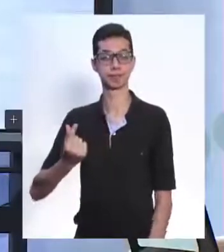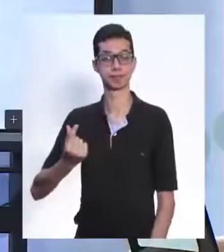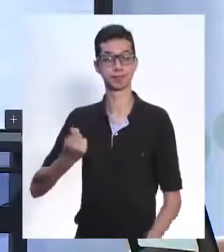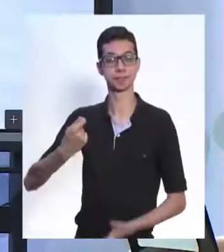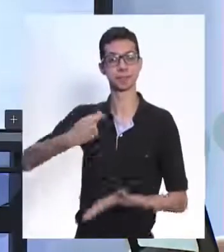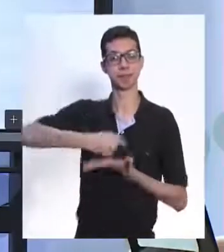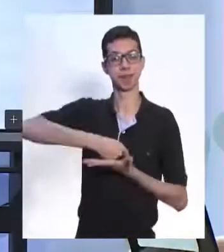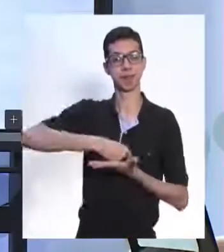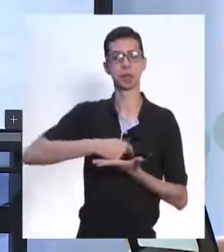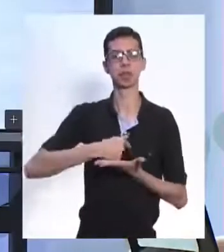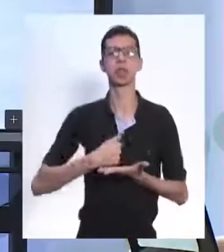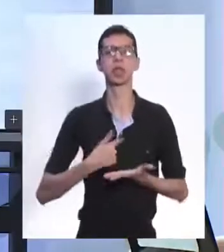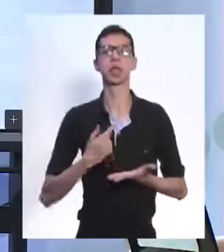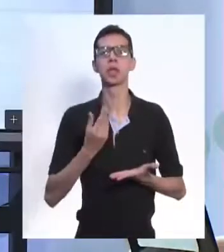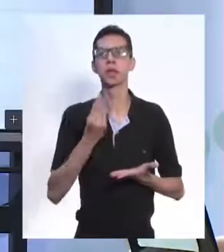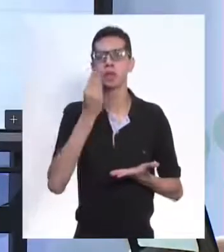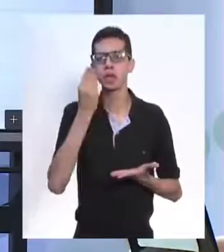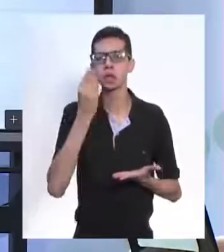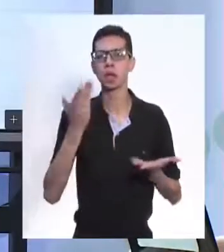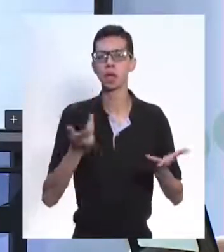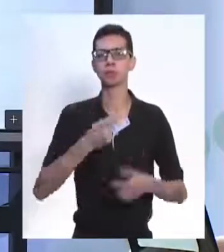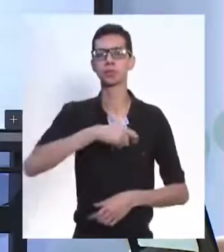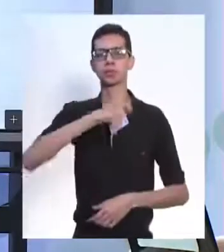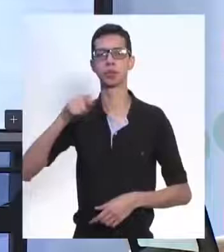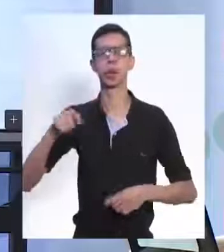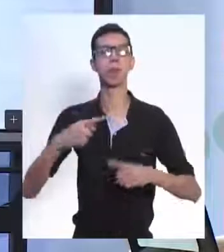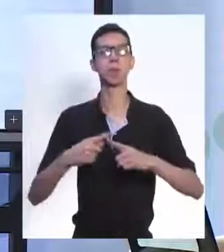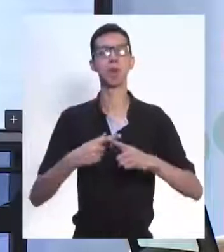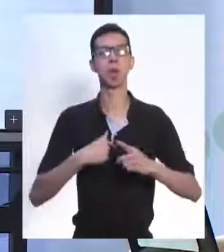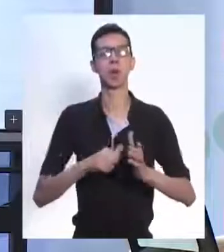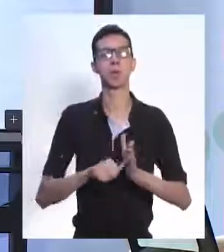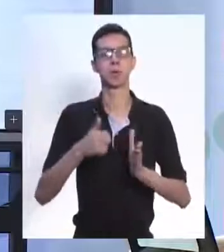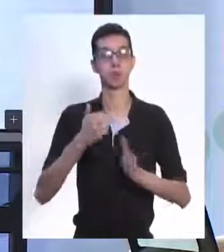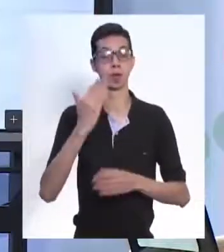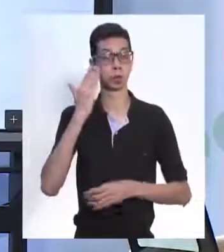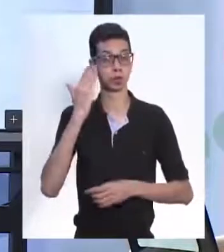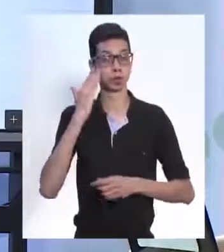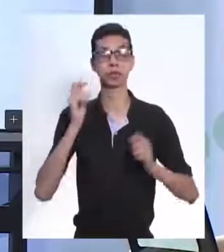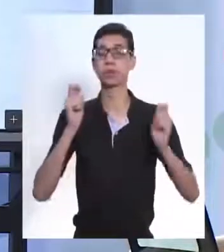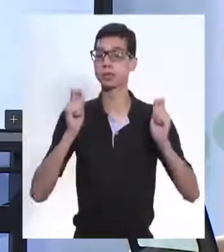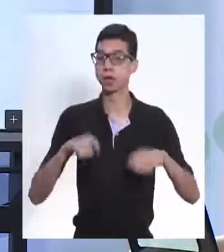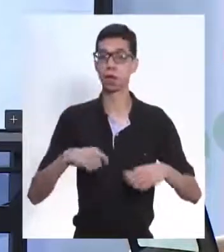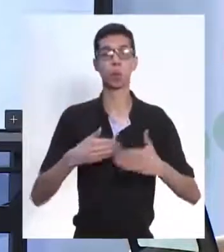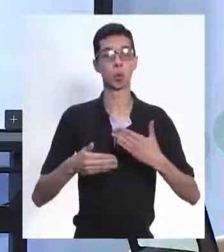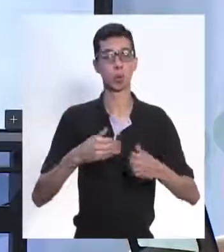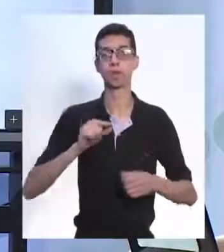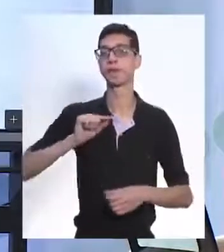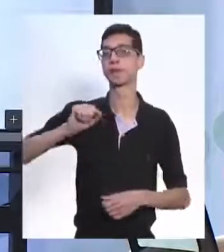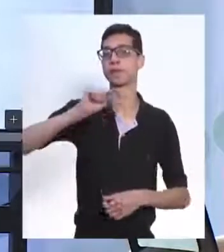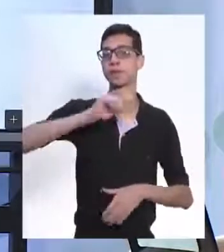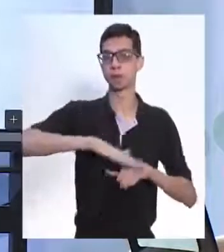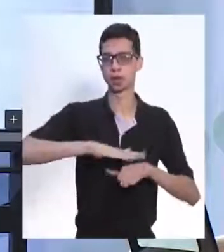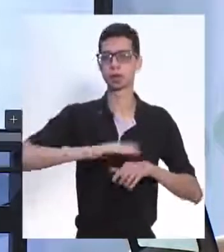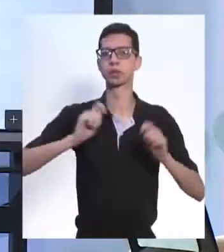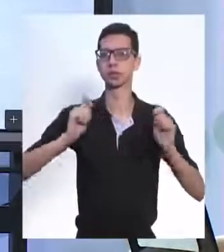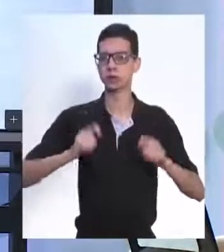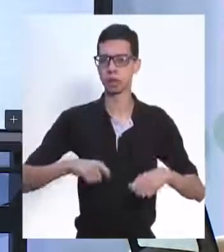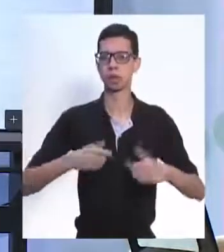o porquê eu peguei a primeira, mas daria com qualquer outra, né? Então, o que eu fiz aqui? 1/3